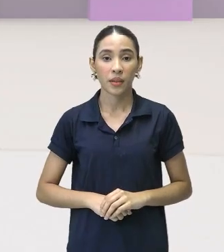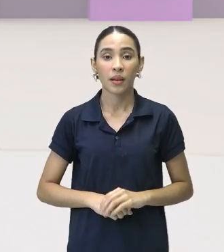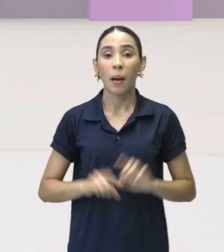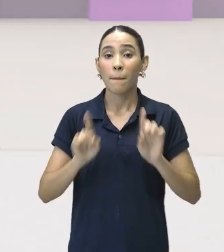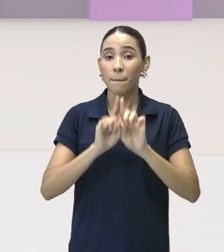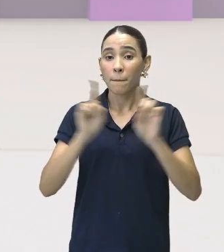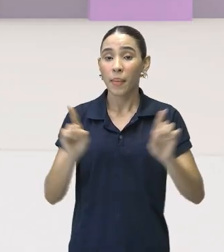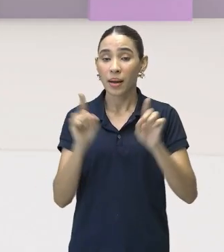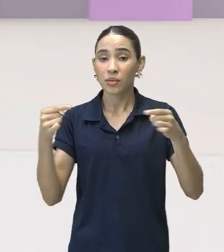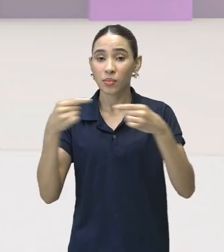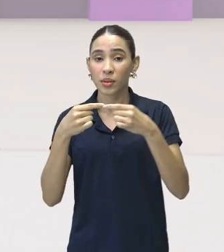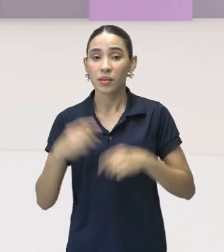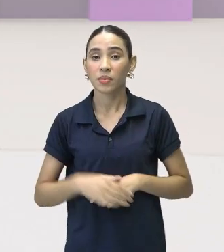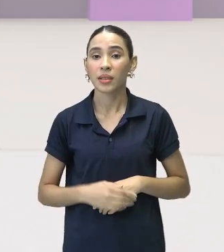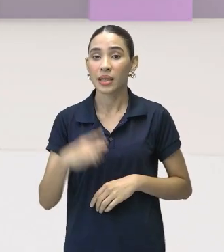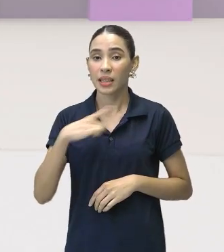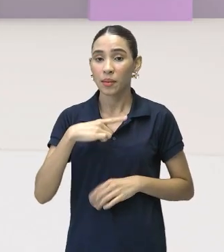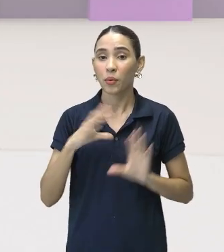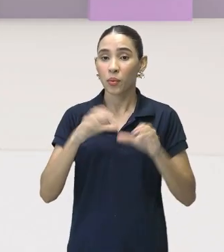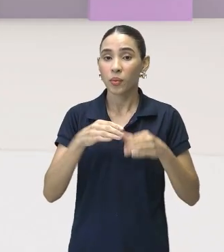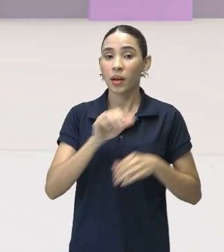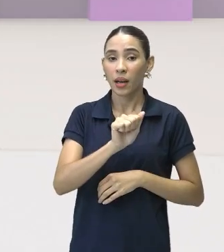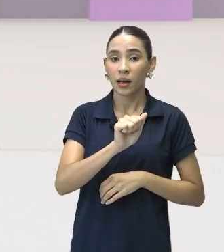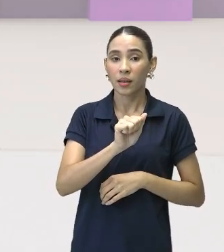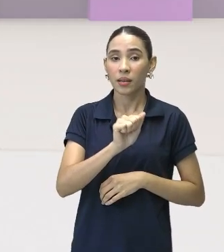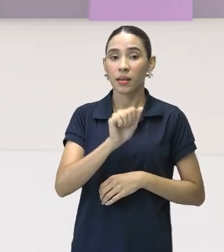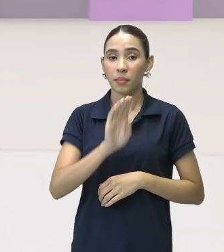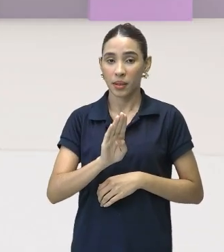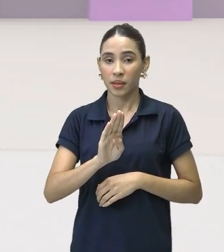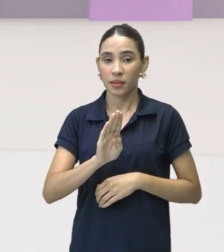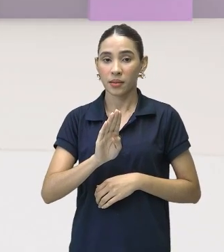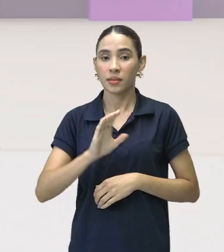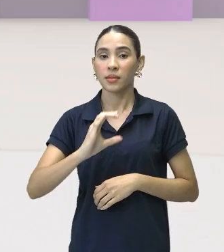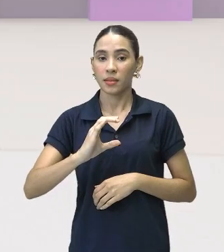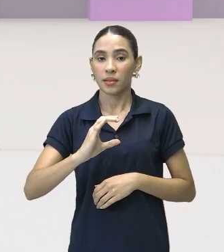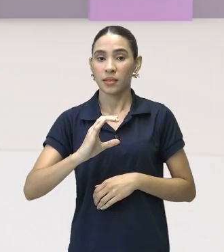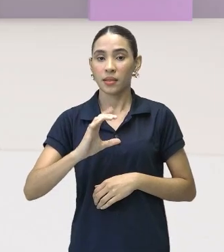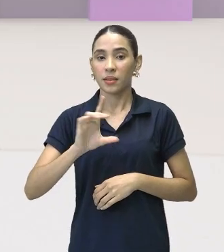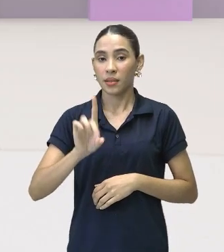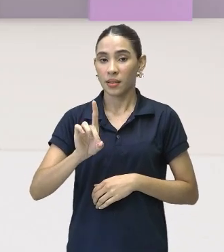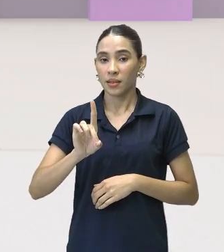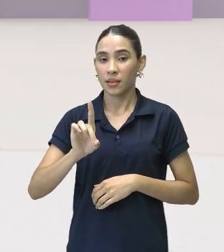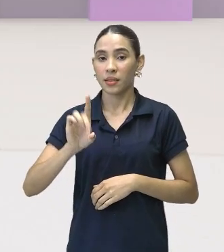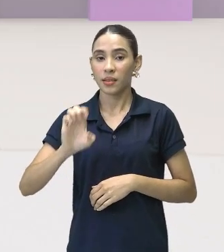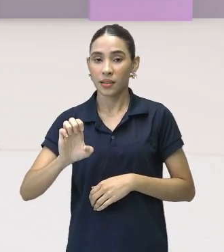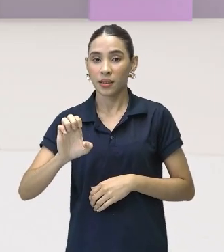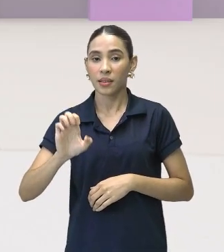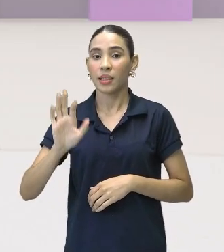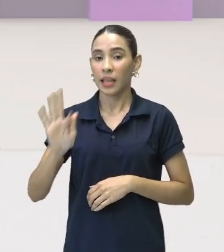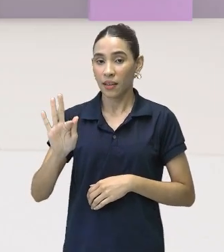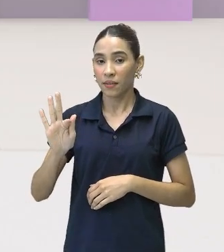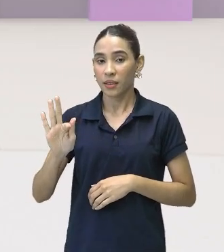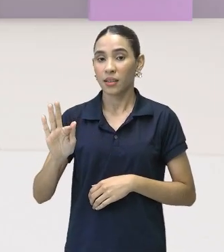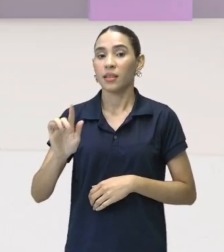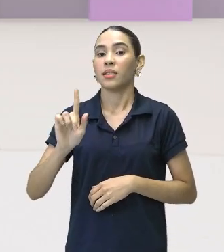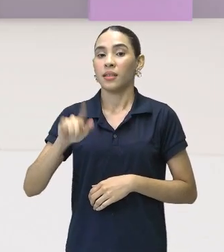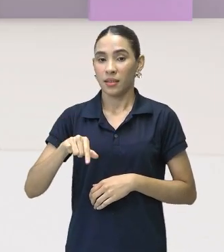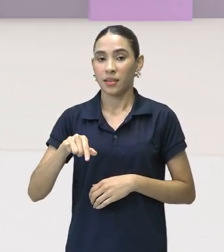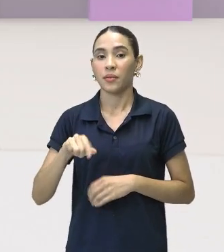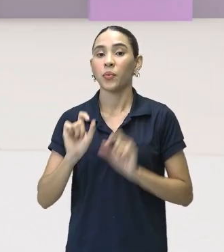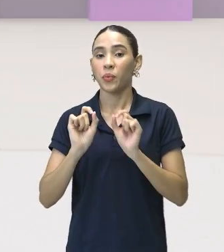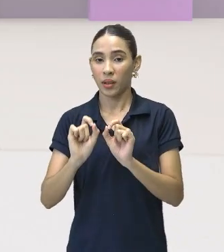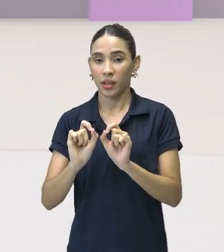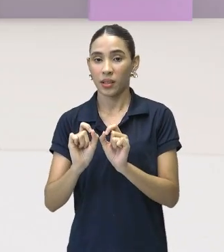em combinações, os grupos A, B, C, D, E e F,